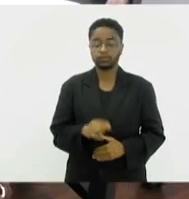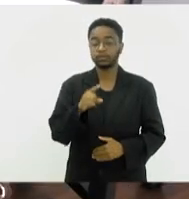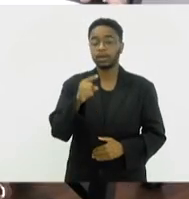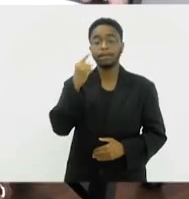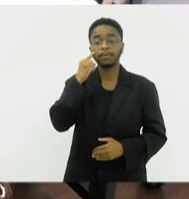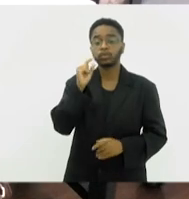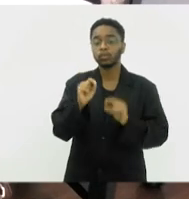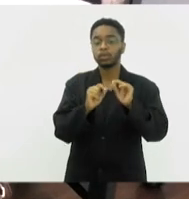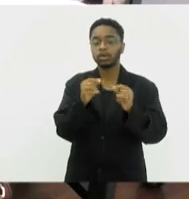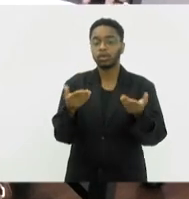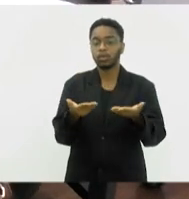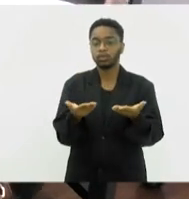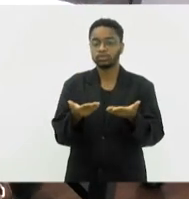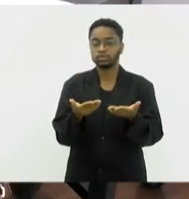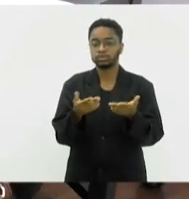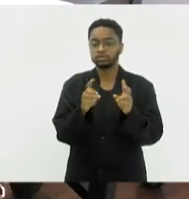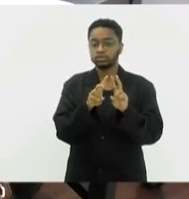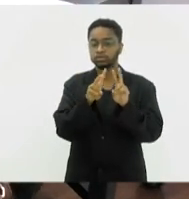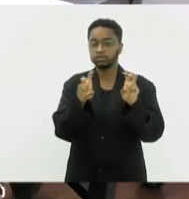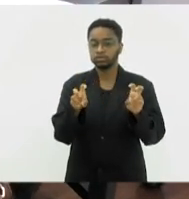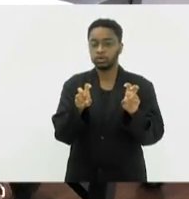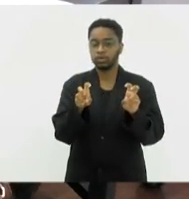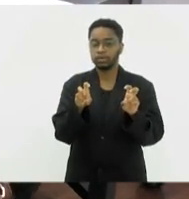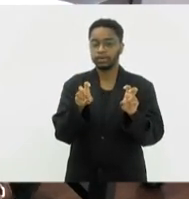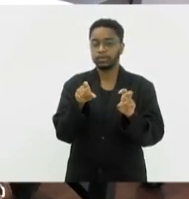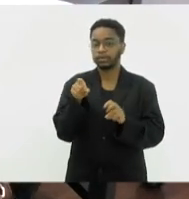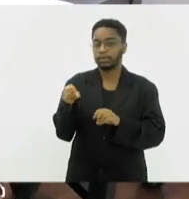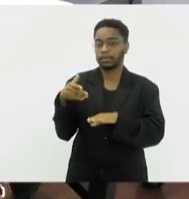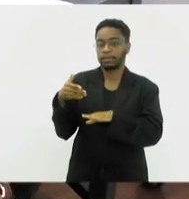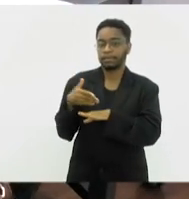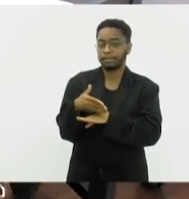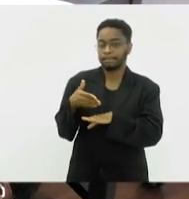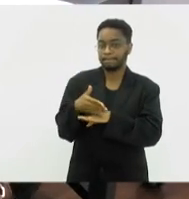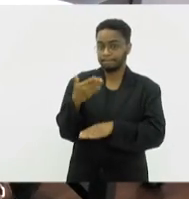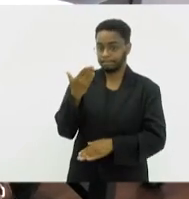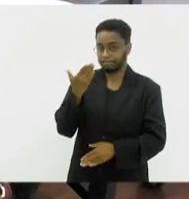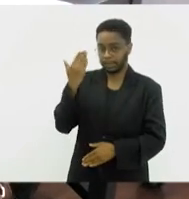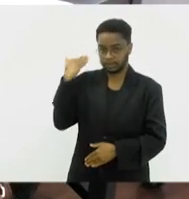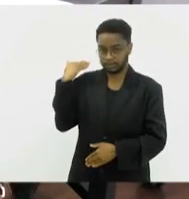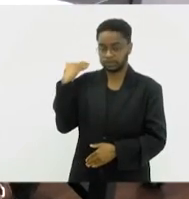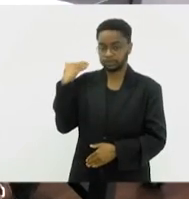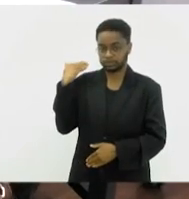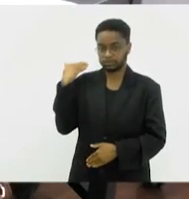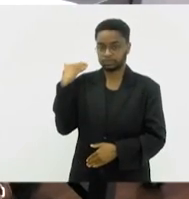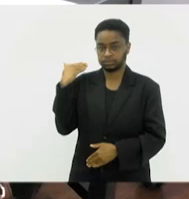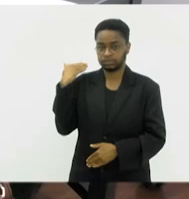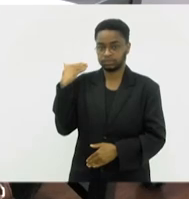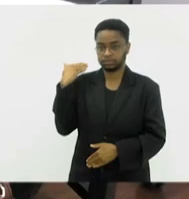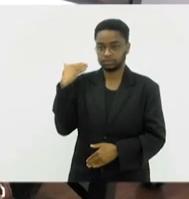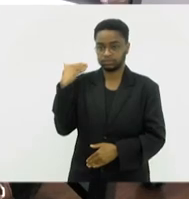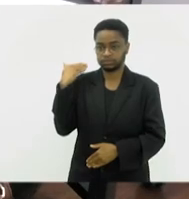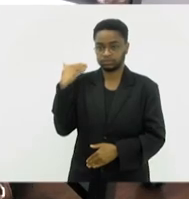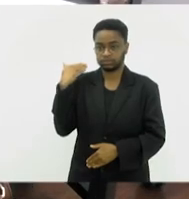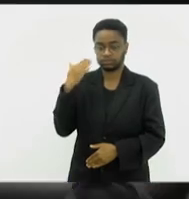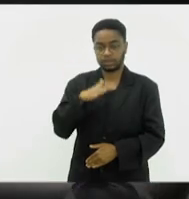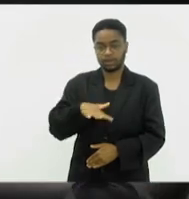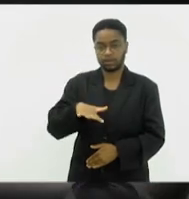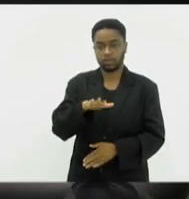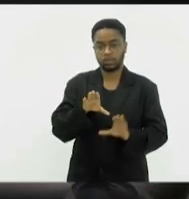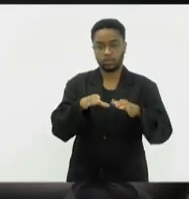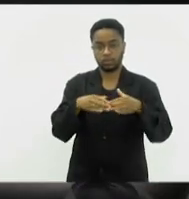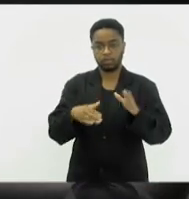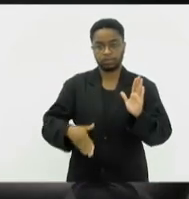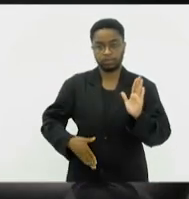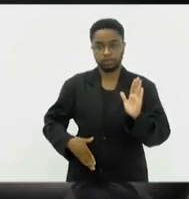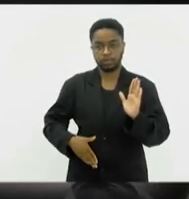hoje sobre a sua participação no passado em uma organização criminosa? Qual é a